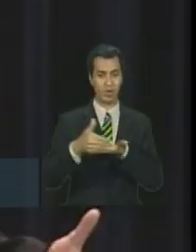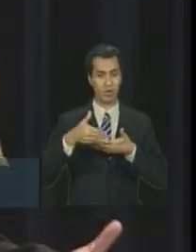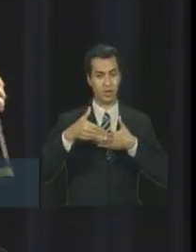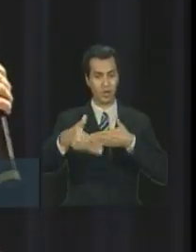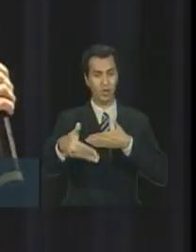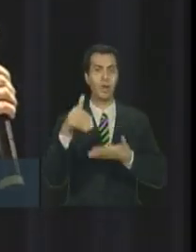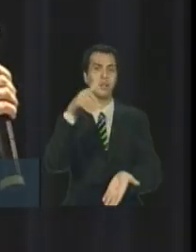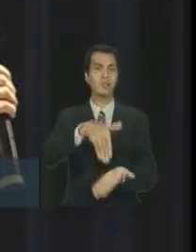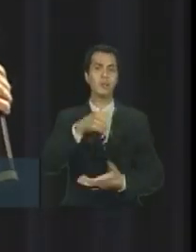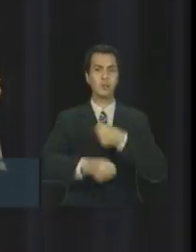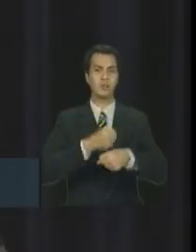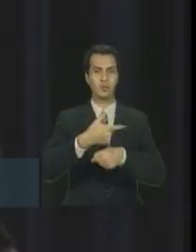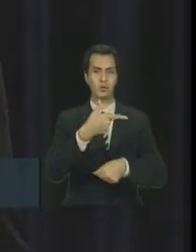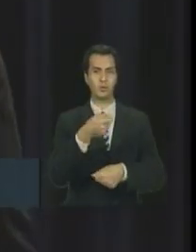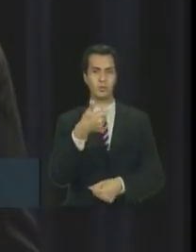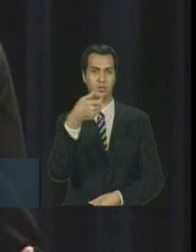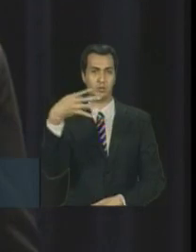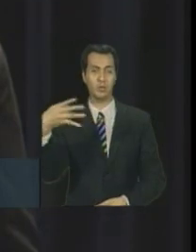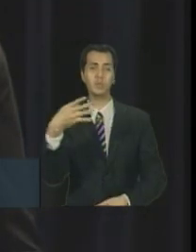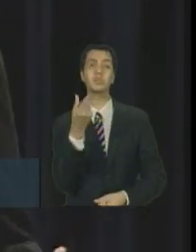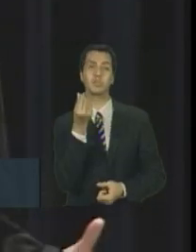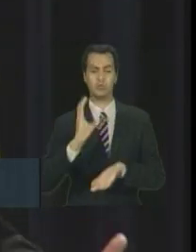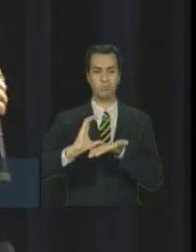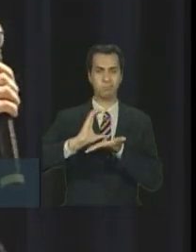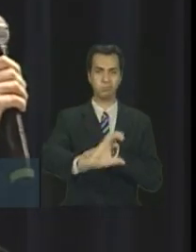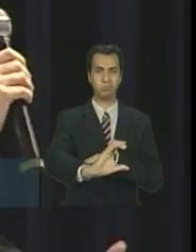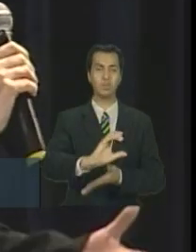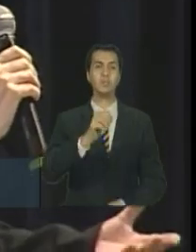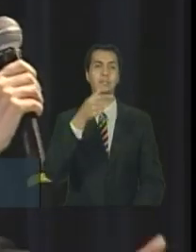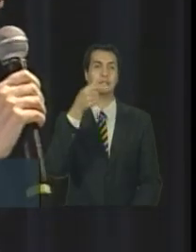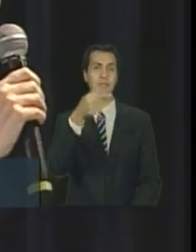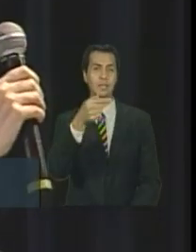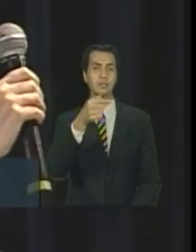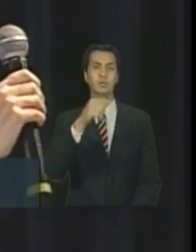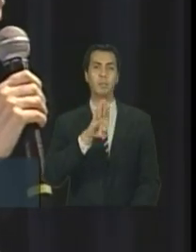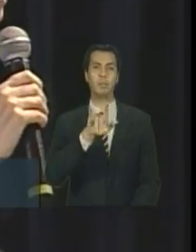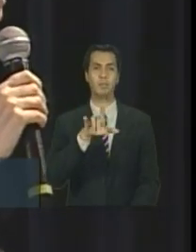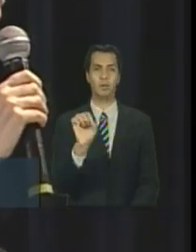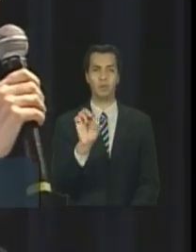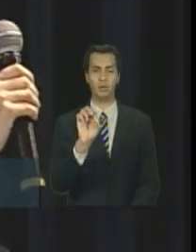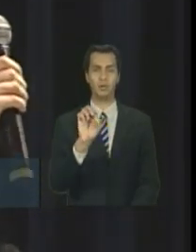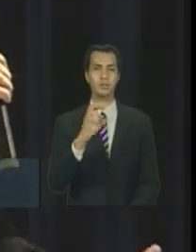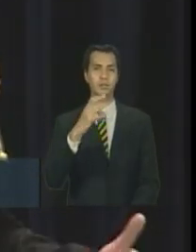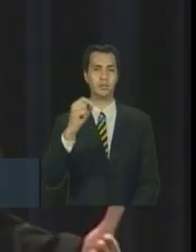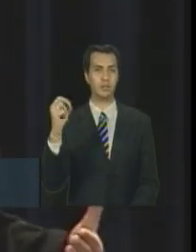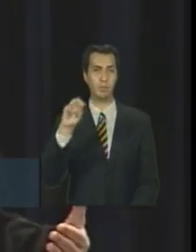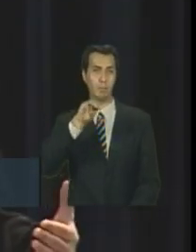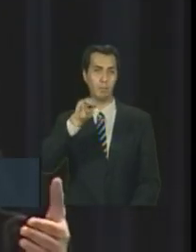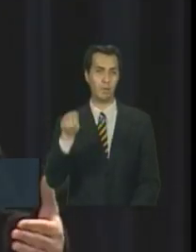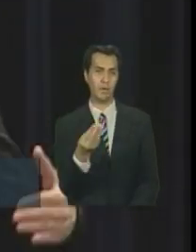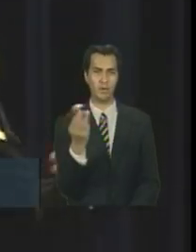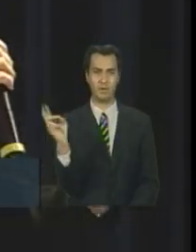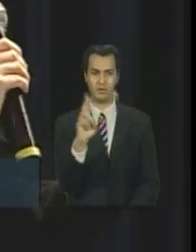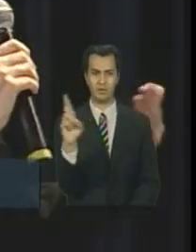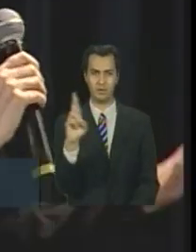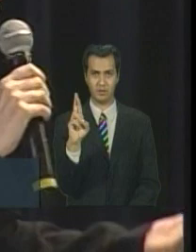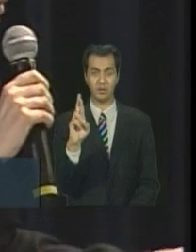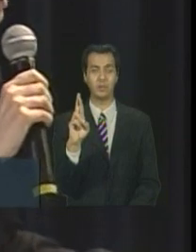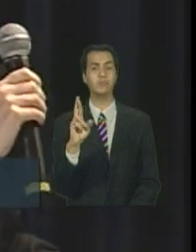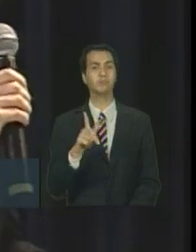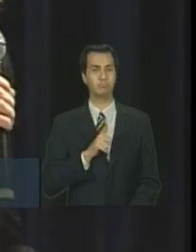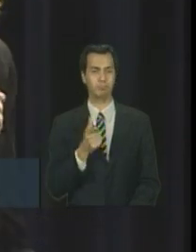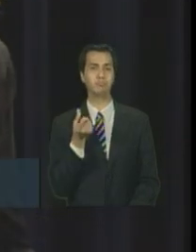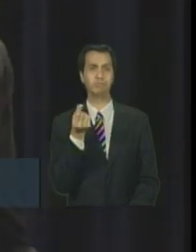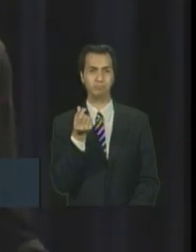até 2014, de cerca de 7,5 bilhões de reais. E, além